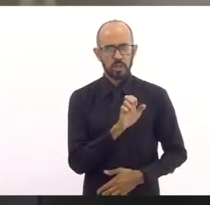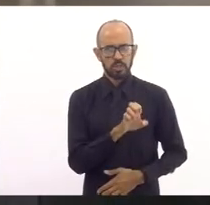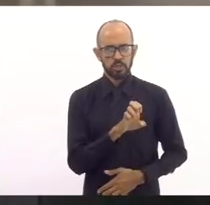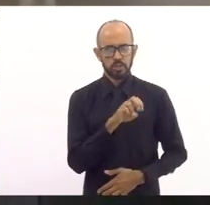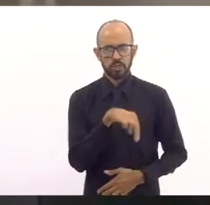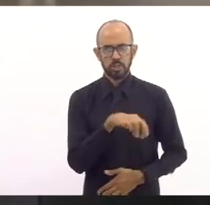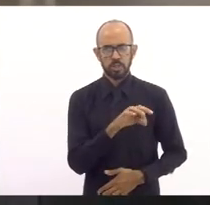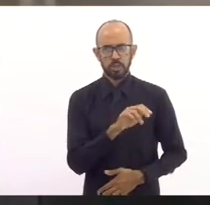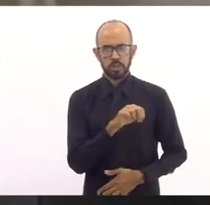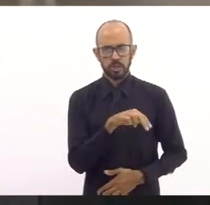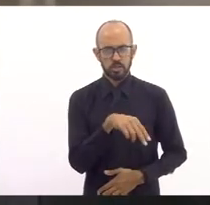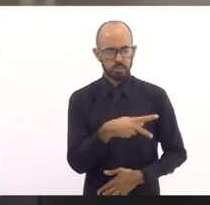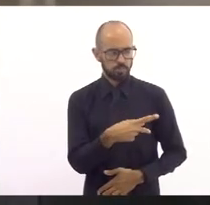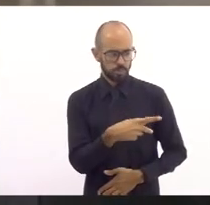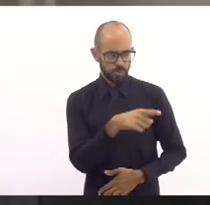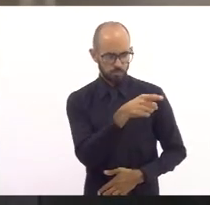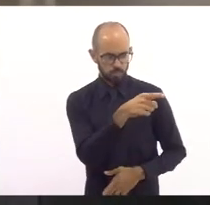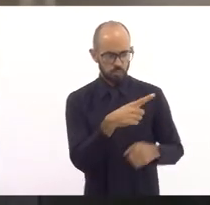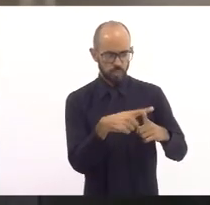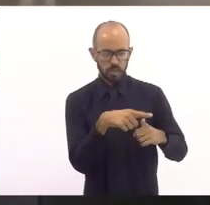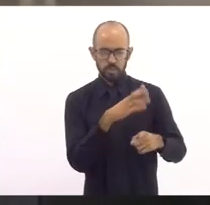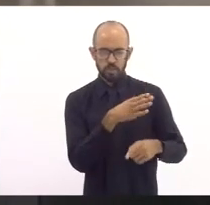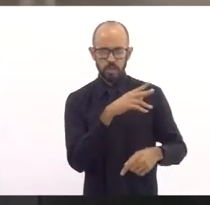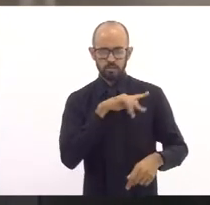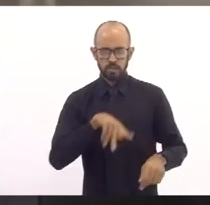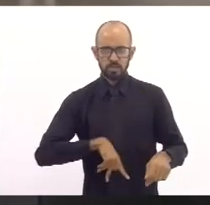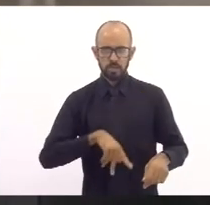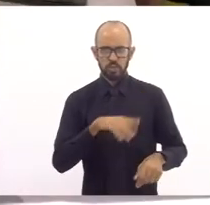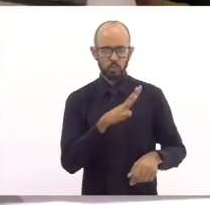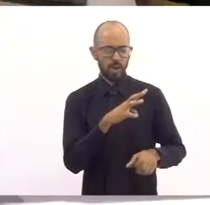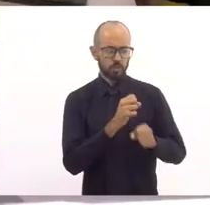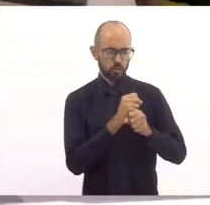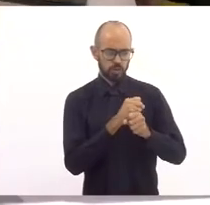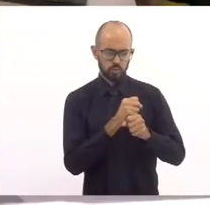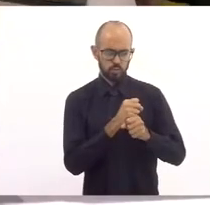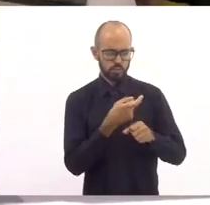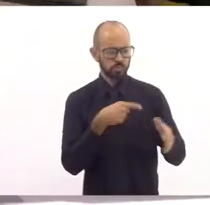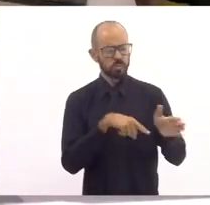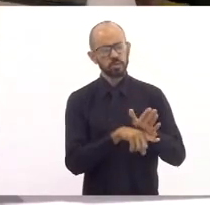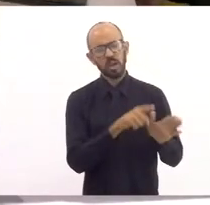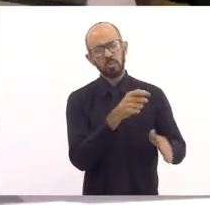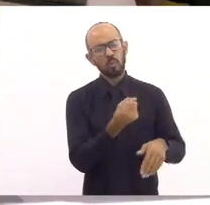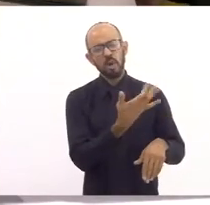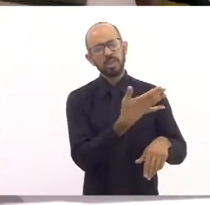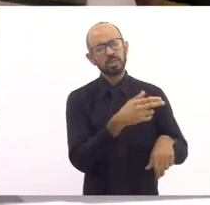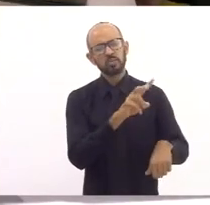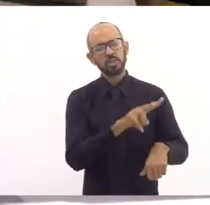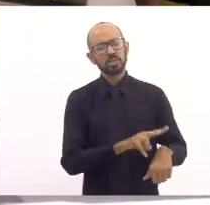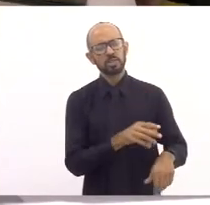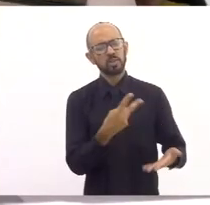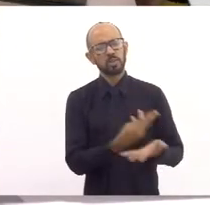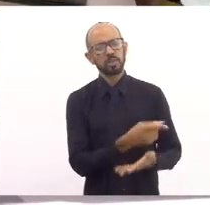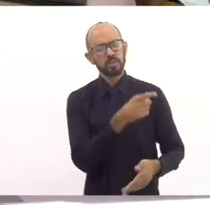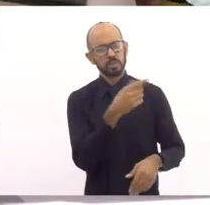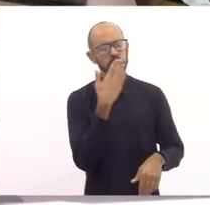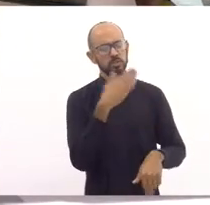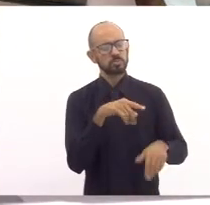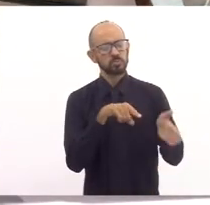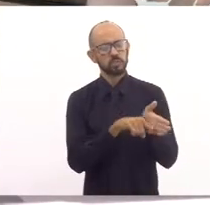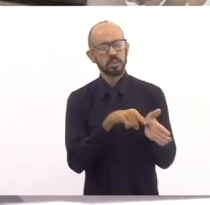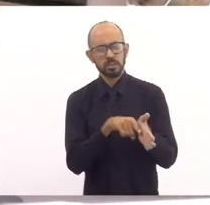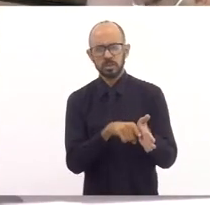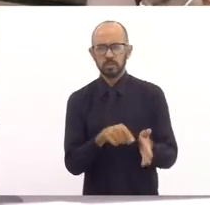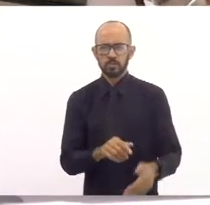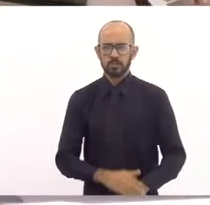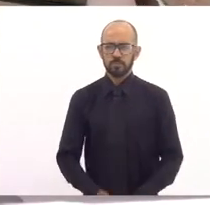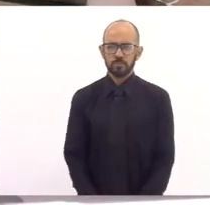cerca de 4 anos na presidência. Nesse intervalo de 4 anos, quantas vezes isso aconteceu, esse tipo de fiscalização? Por favor. Pois